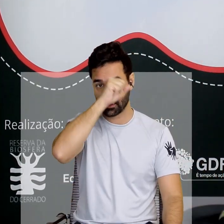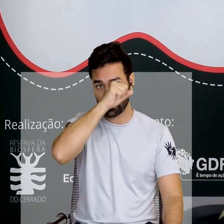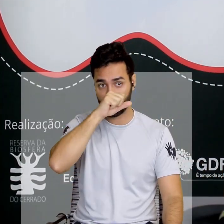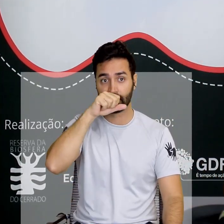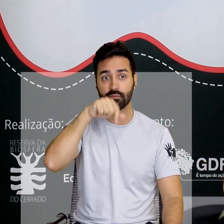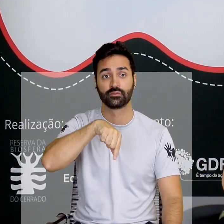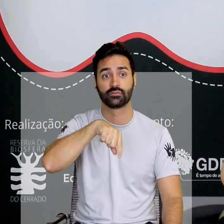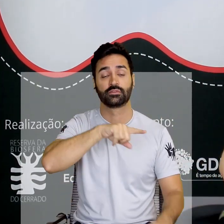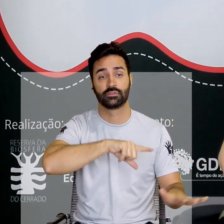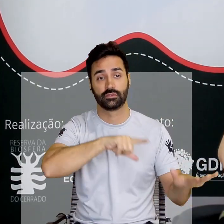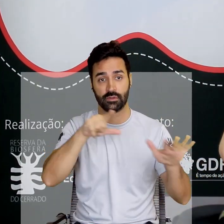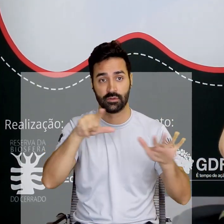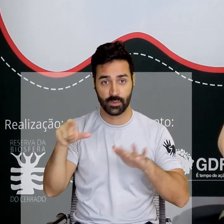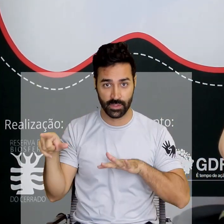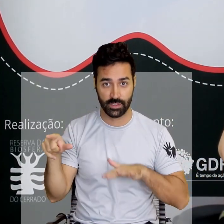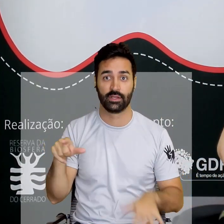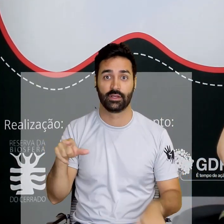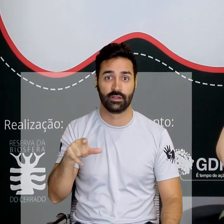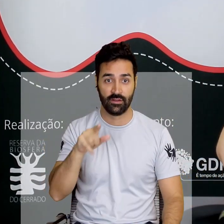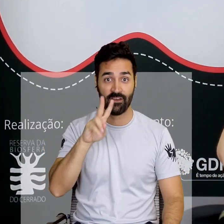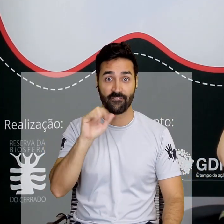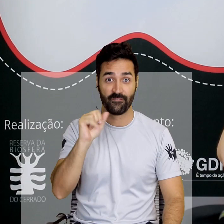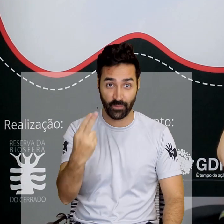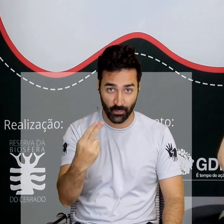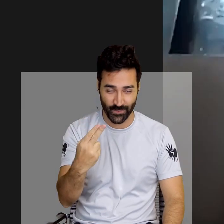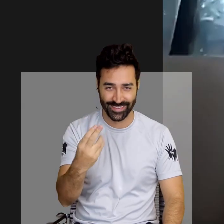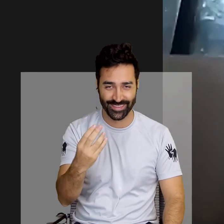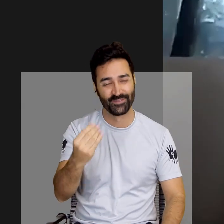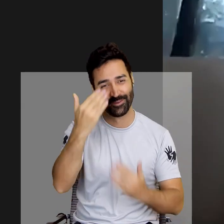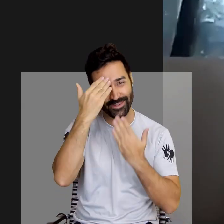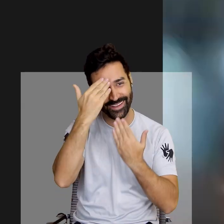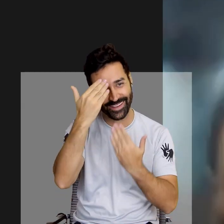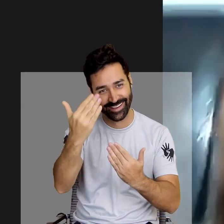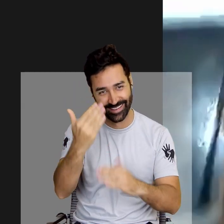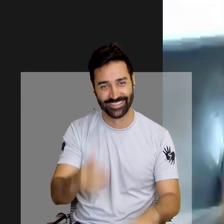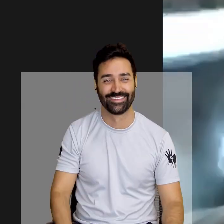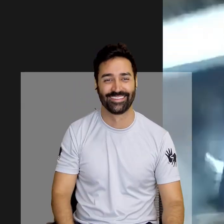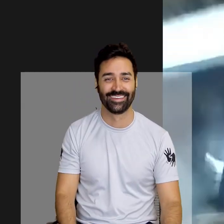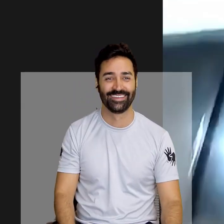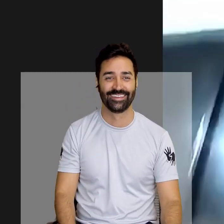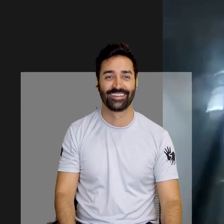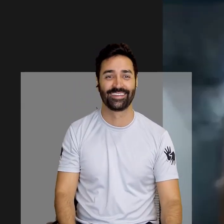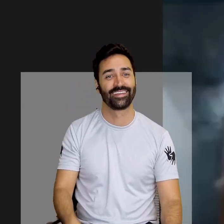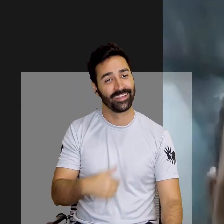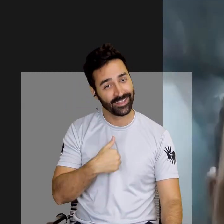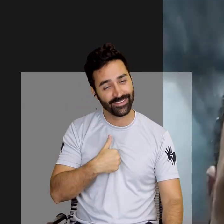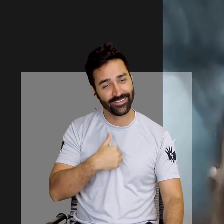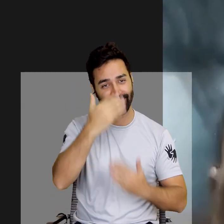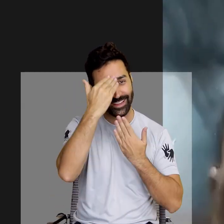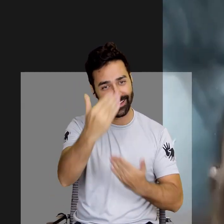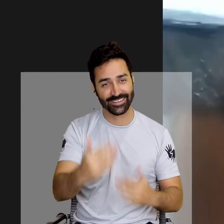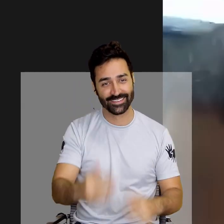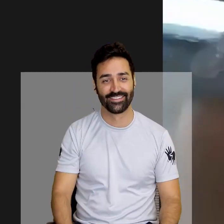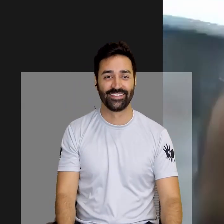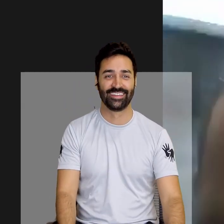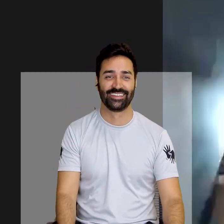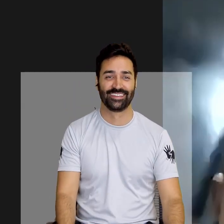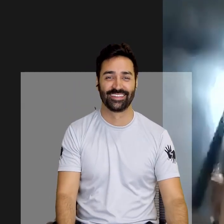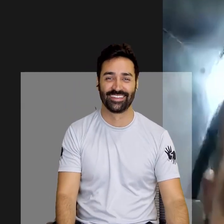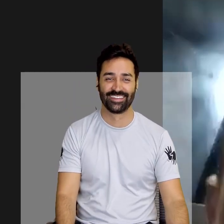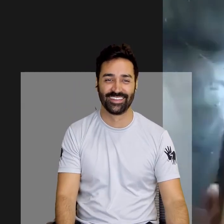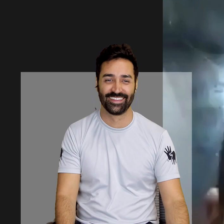semana, viu? Muito obrigada, viu? Eu que agradeço.